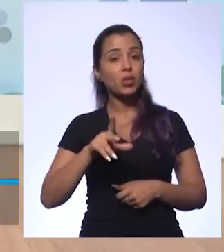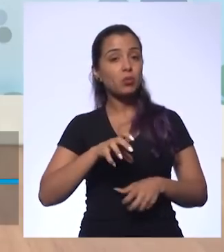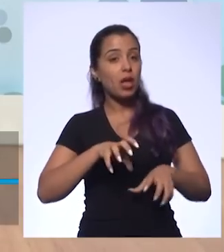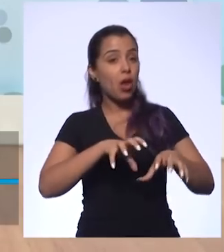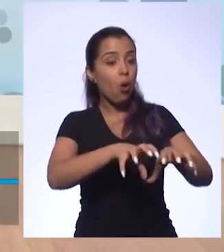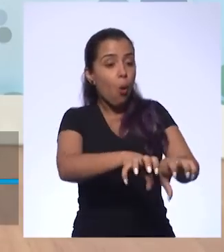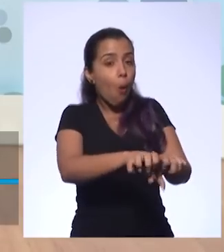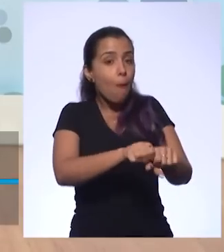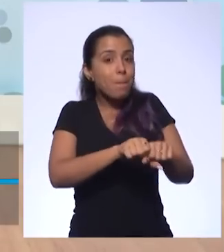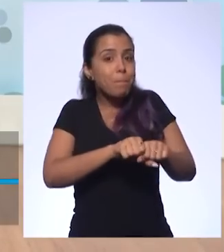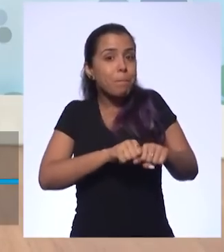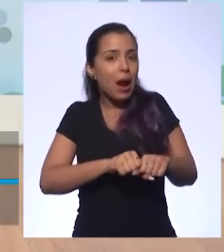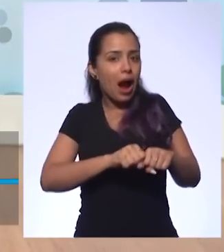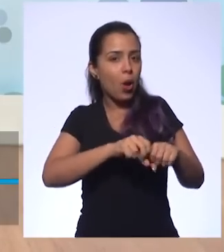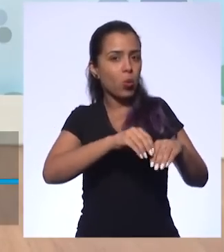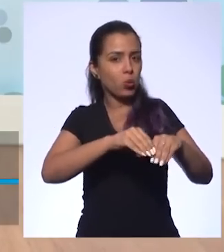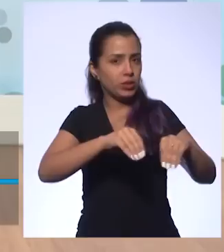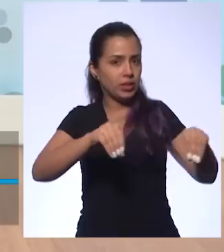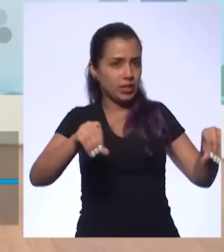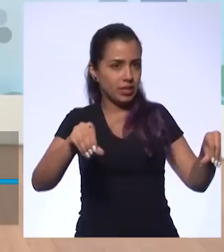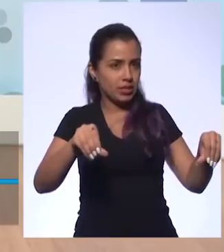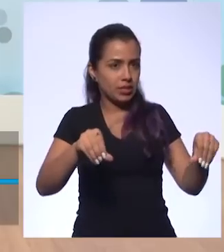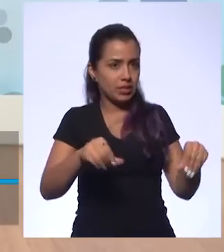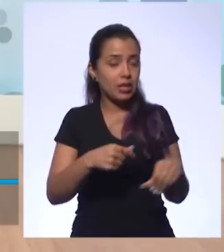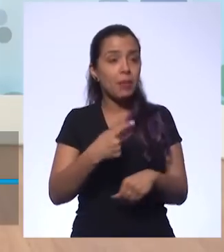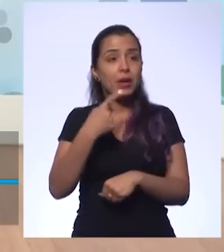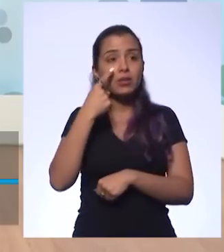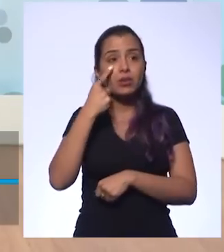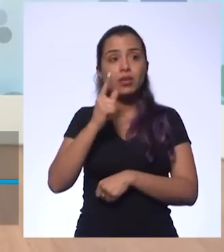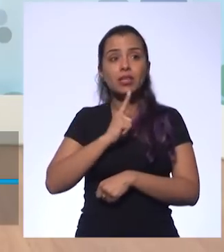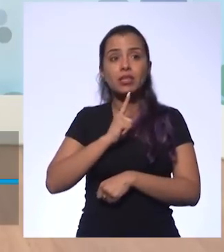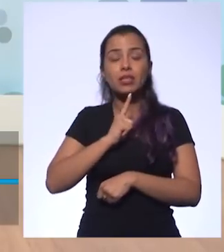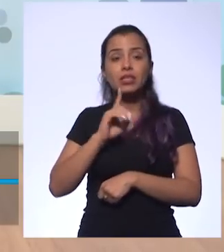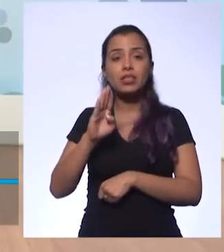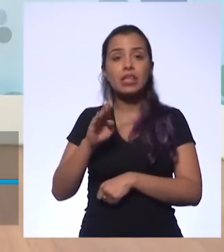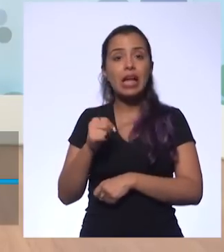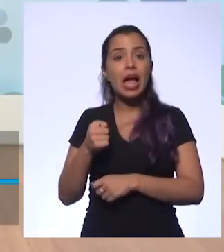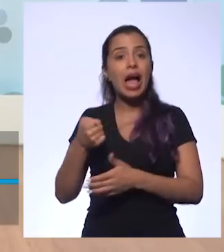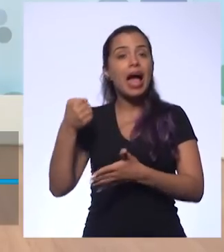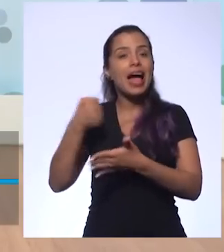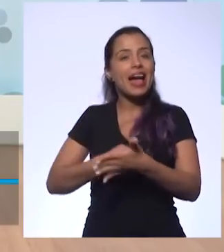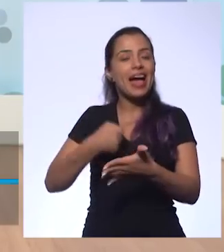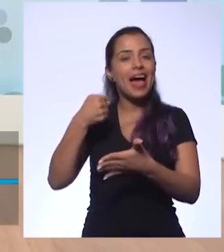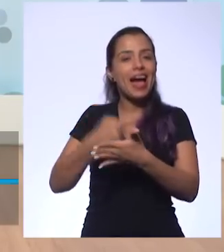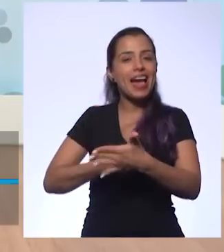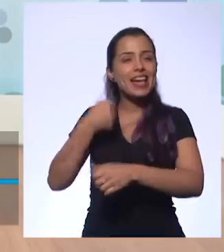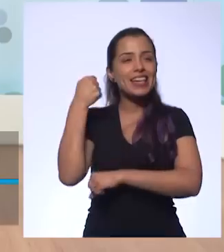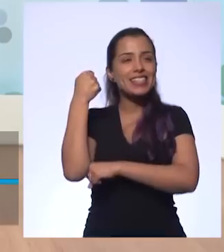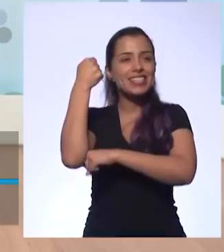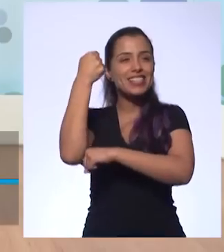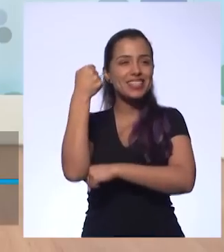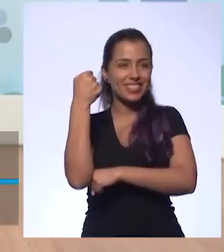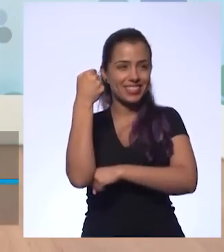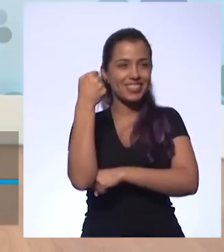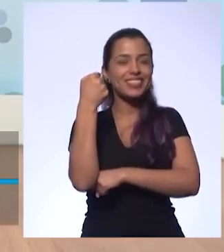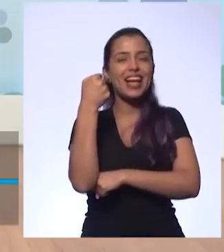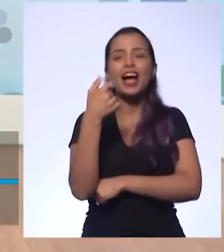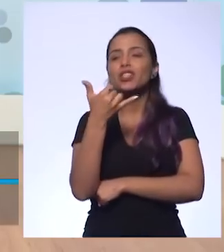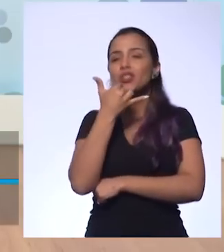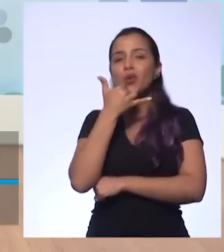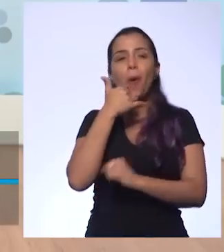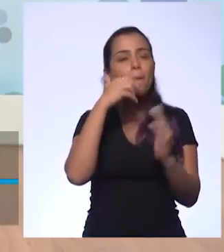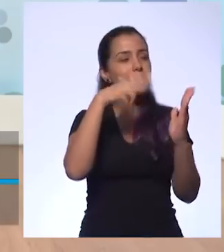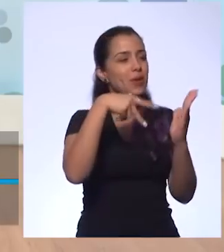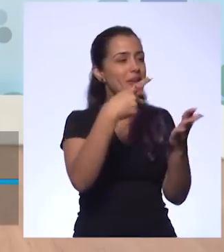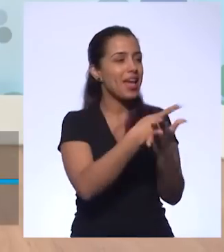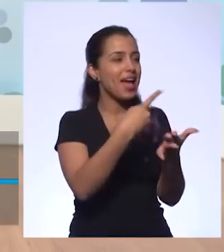terreno, porque esse terreno já era É, mas olha o que tá na B. Não é? É. Resistir para que tudo ainda continue. Ah, é a B, tá, eu tava lendo confuso.